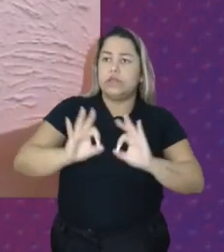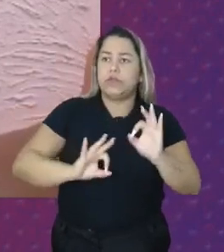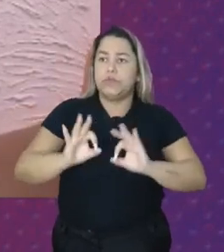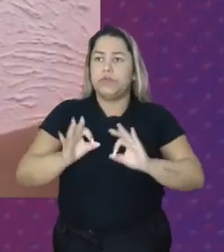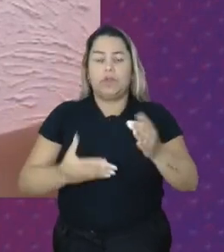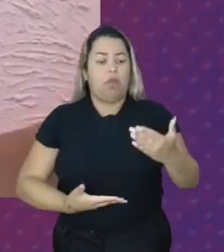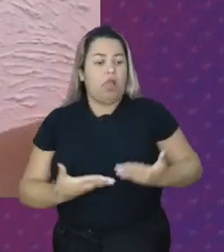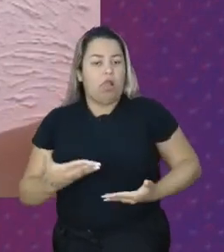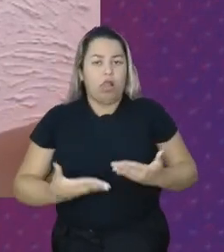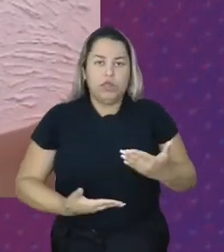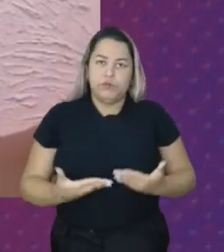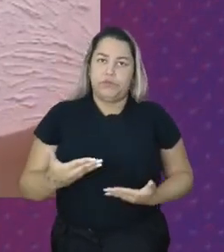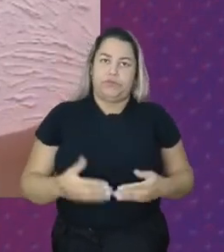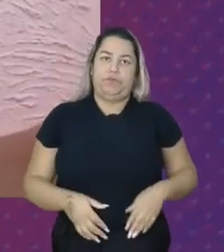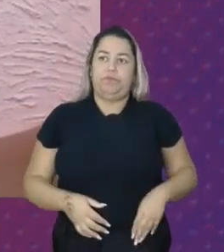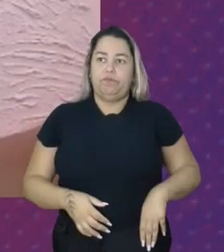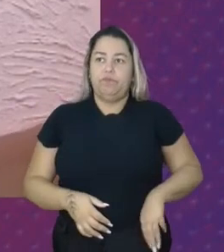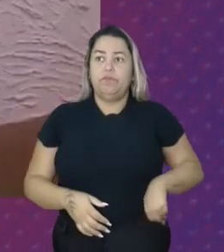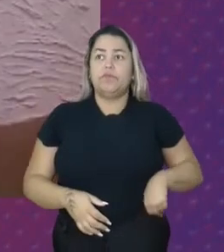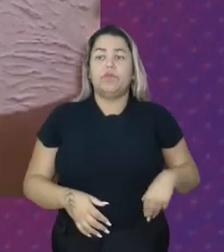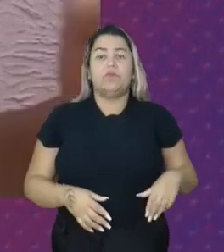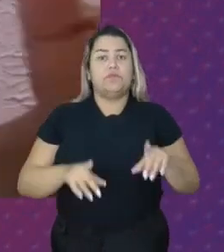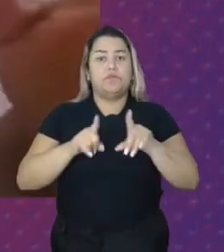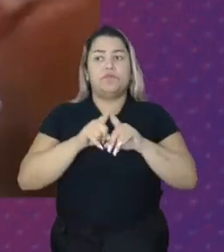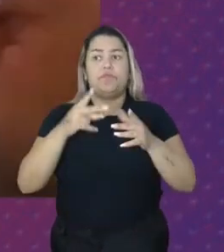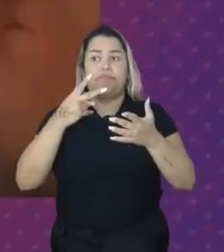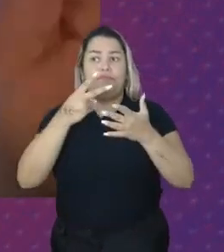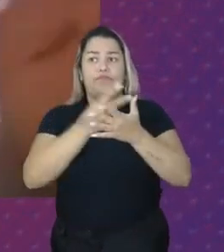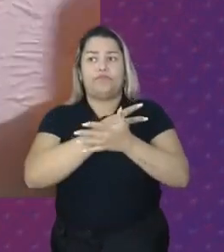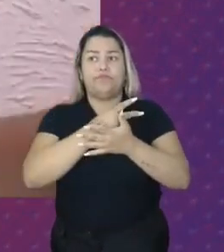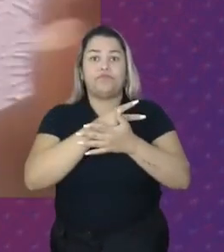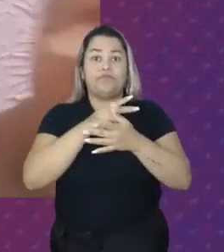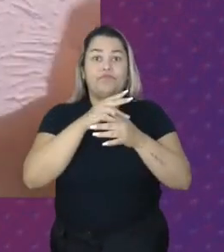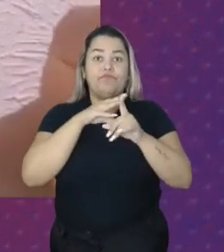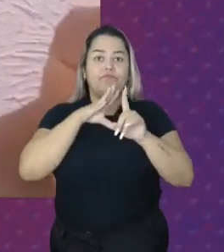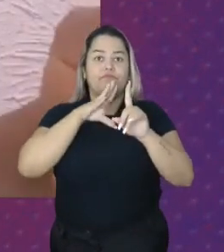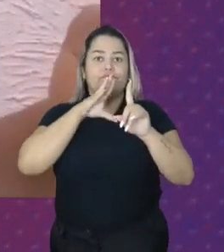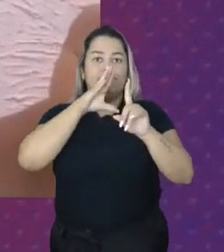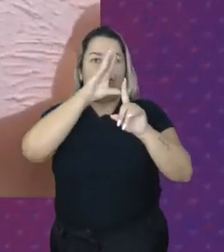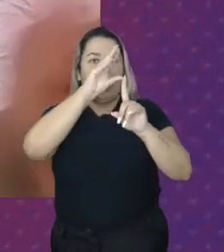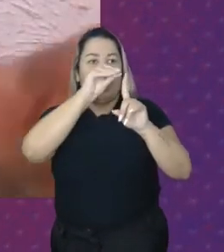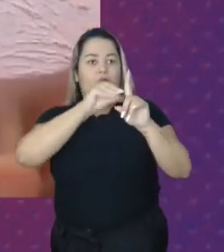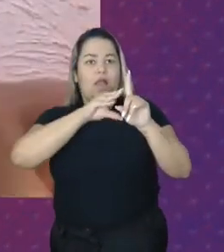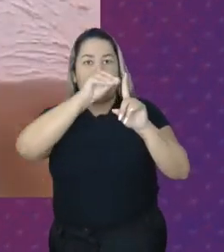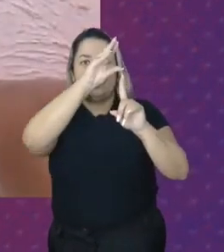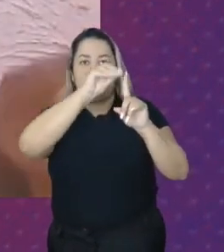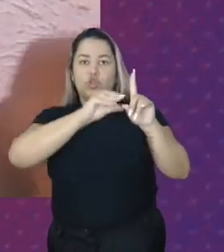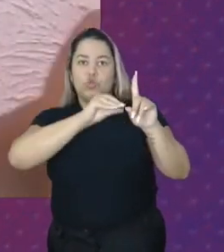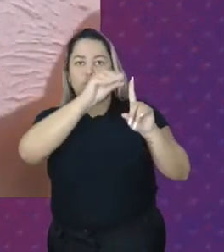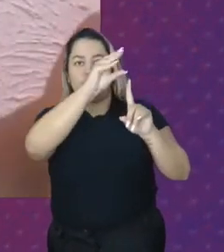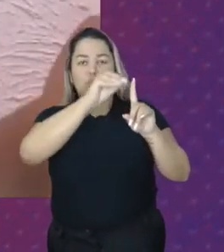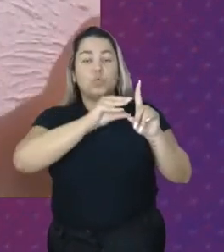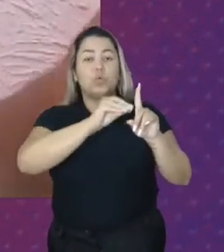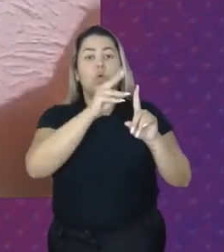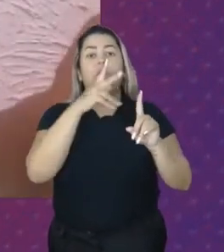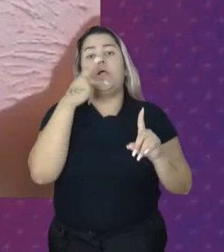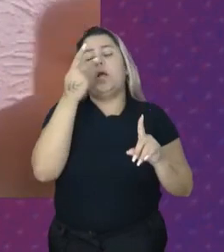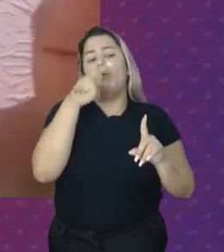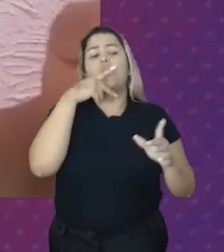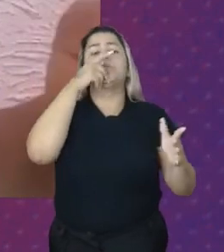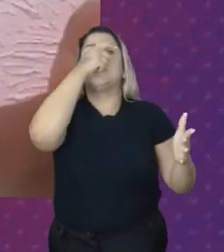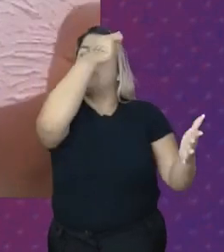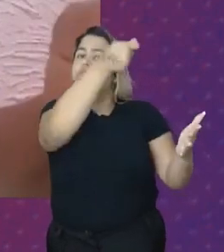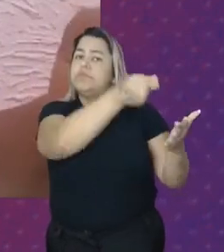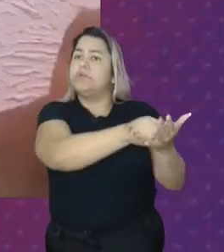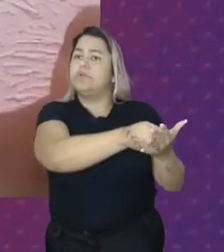vem aquele efeito moral, né? Assédio moral, desculpa. Assédio moral, que é dizer que você é obrigado a